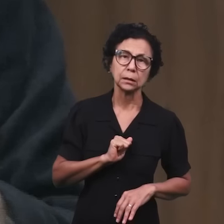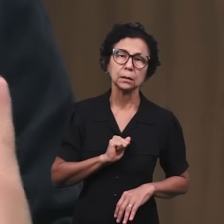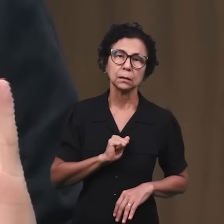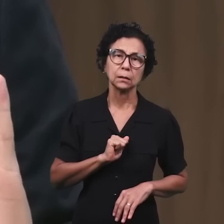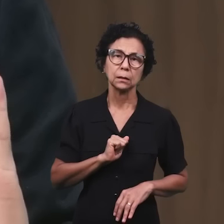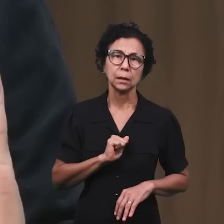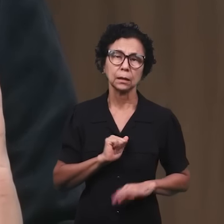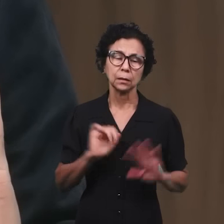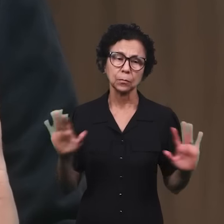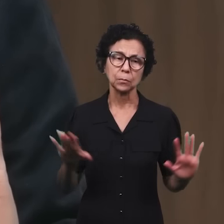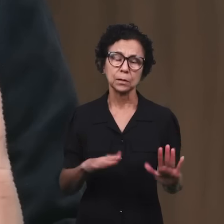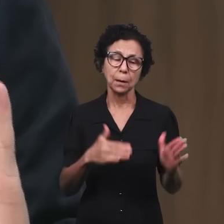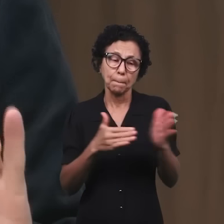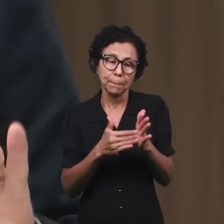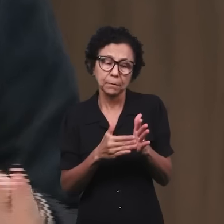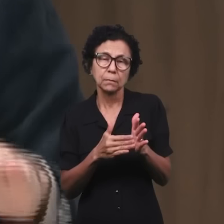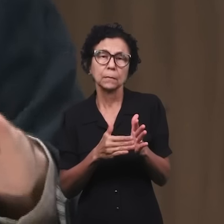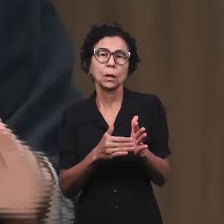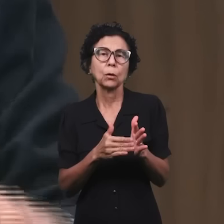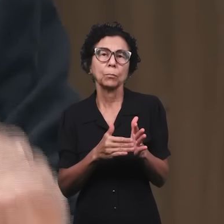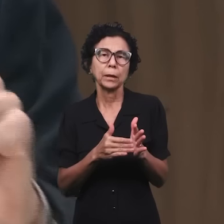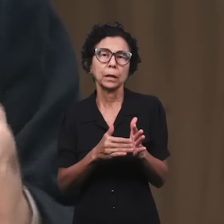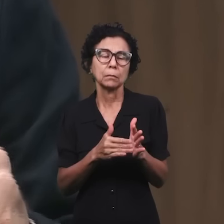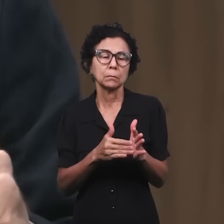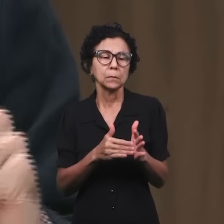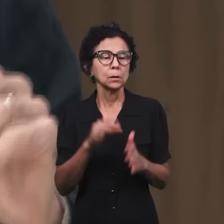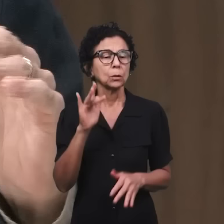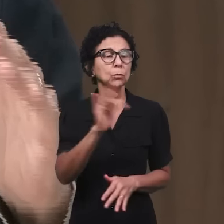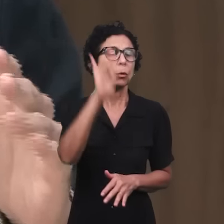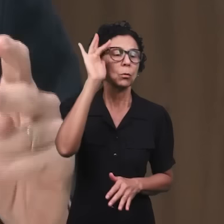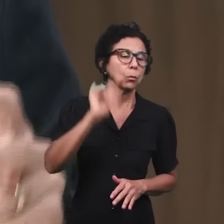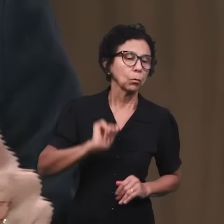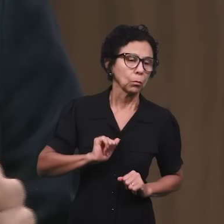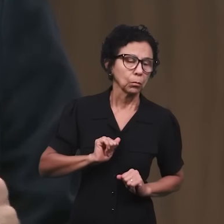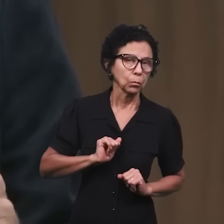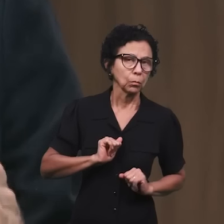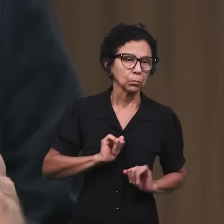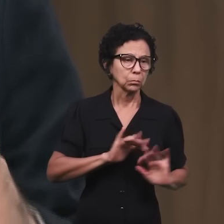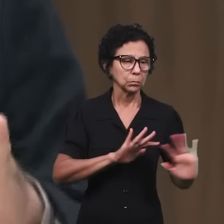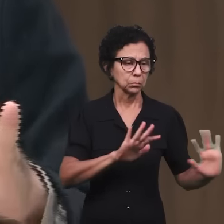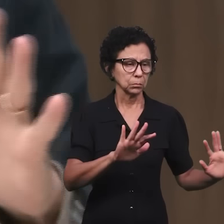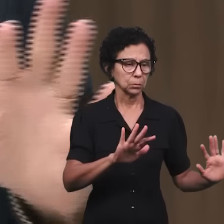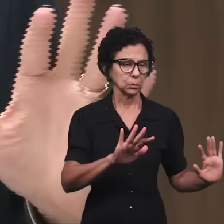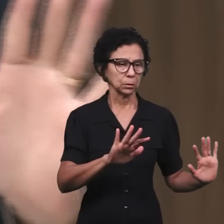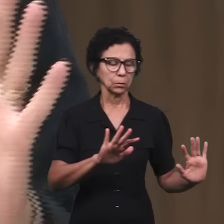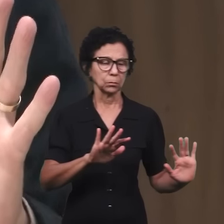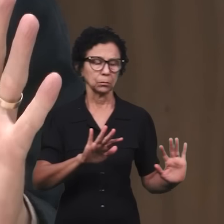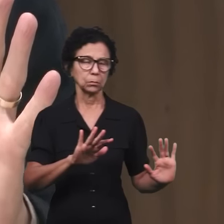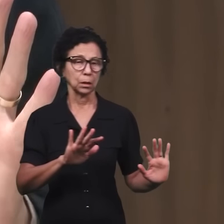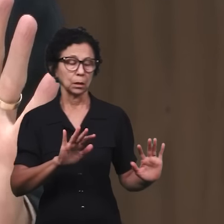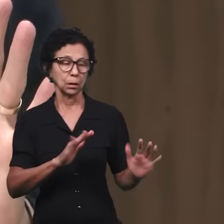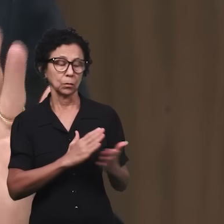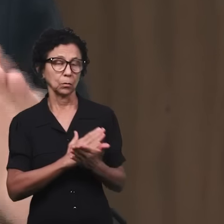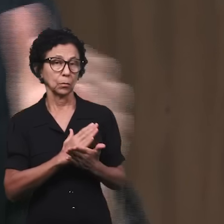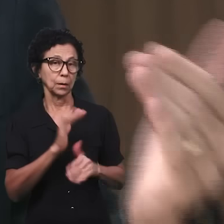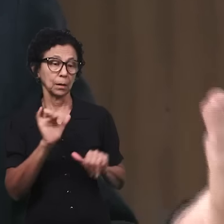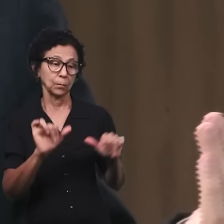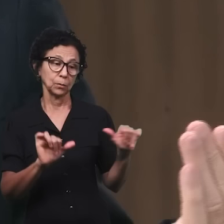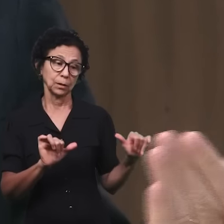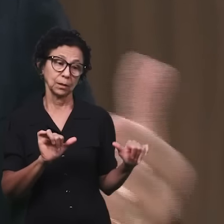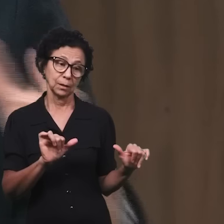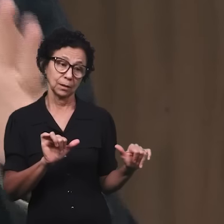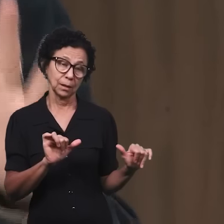ser interrompida. Primeiro ato, tocou. Jesus interrompe os padrões. Ele começa a fazer a mudança ali. Ele diz